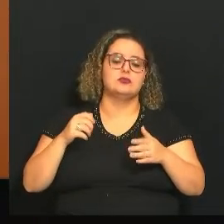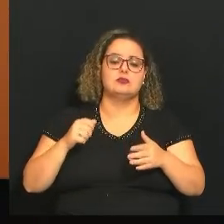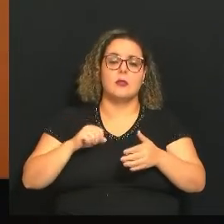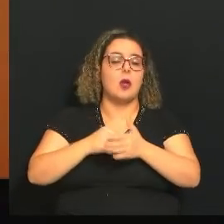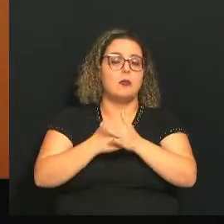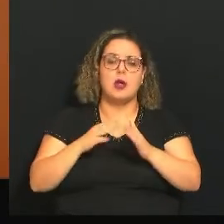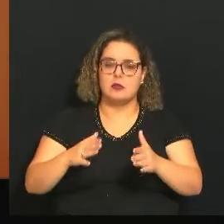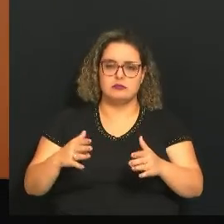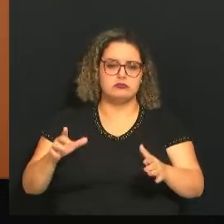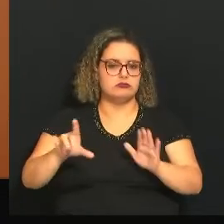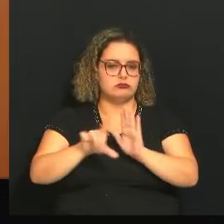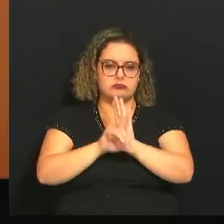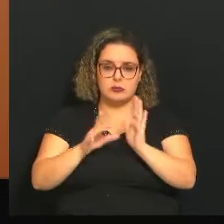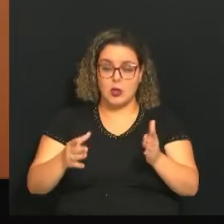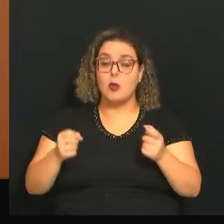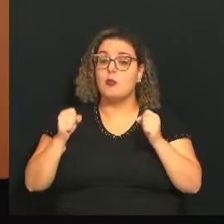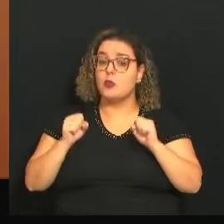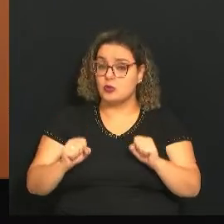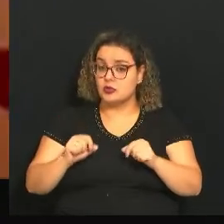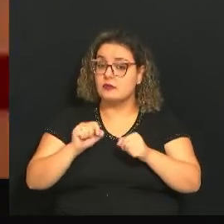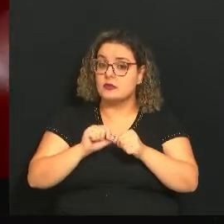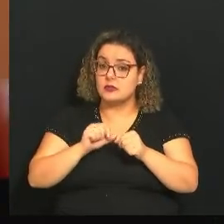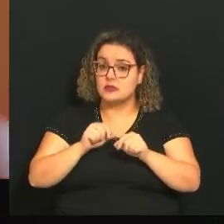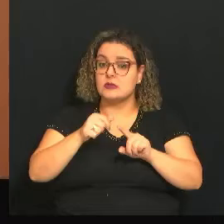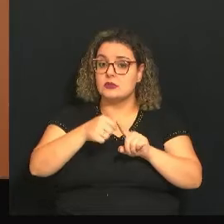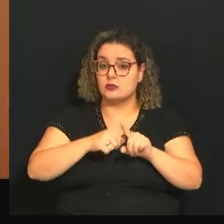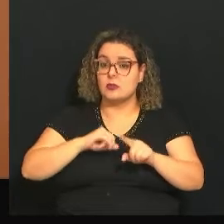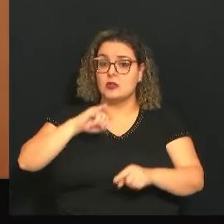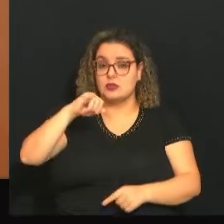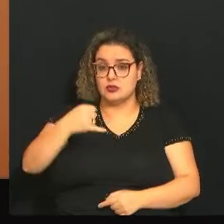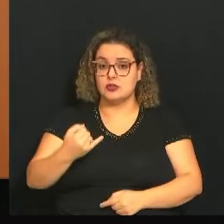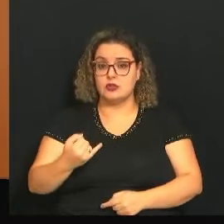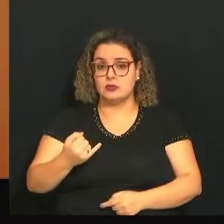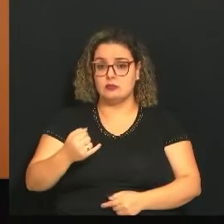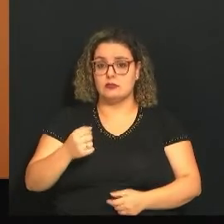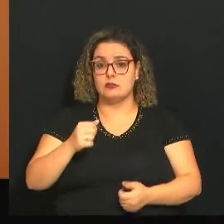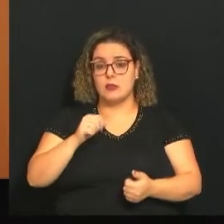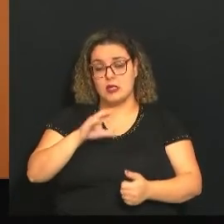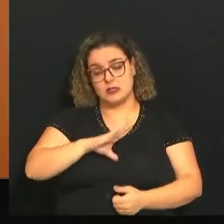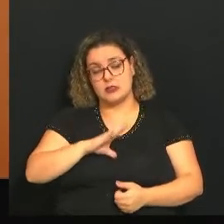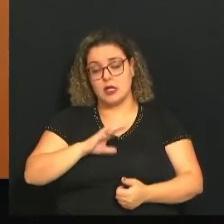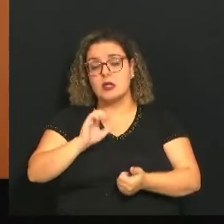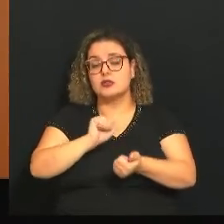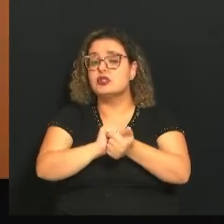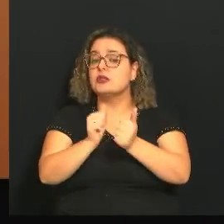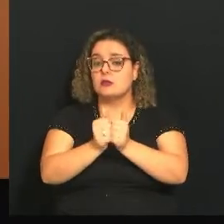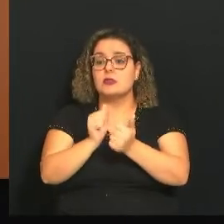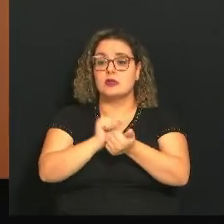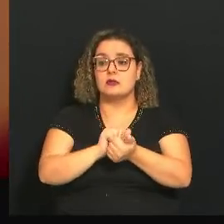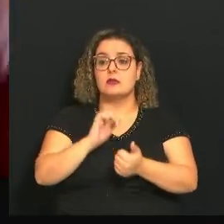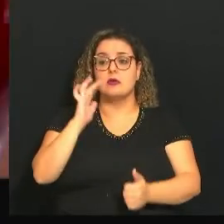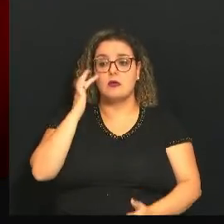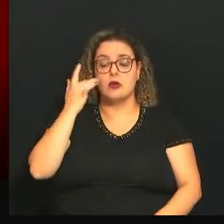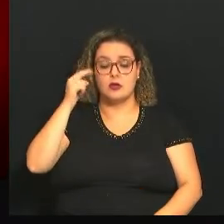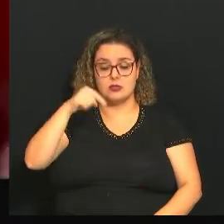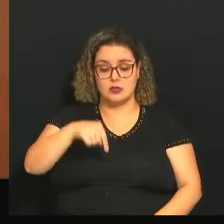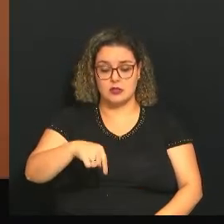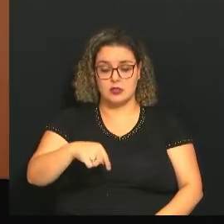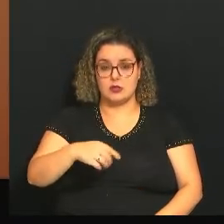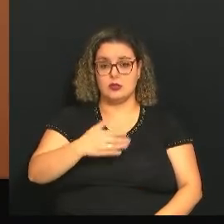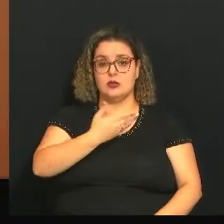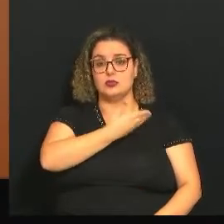já a partir de janeiro o reajuste. Algumas cidades já estão fazendo, né? E acho que aqui os servidores têm que